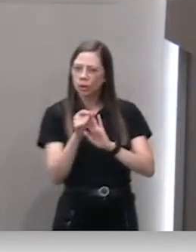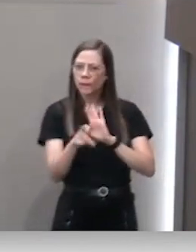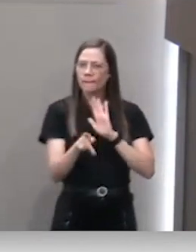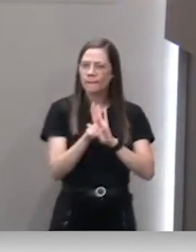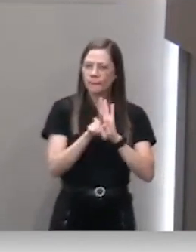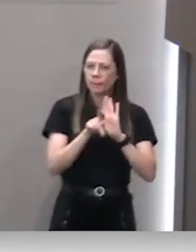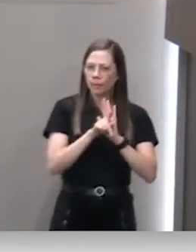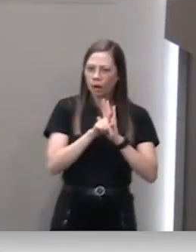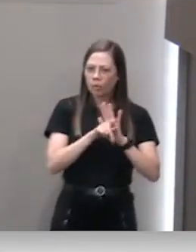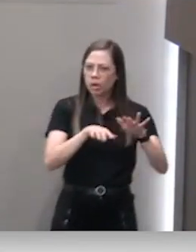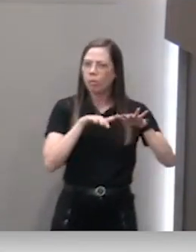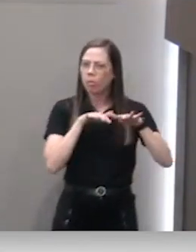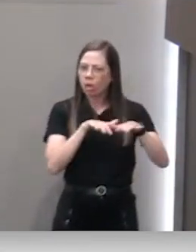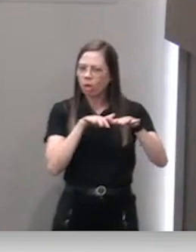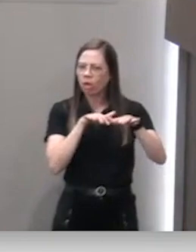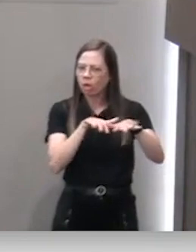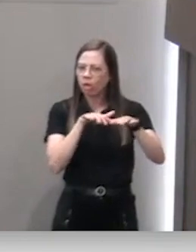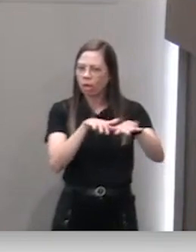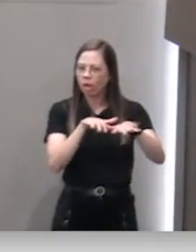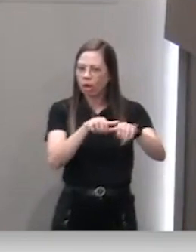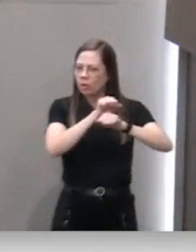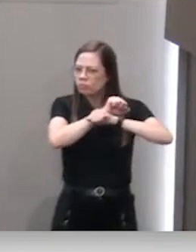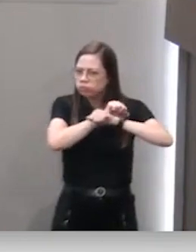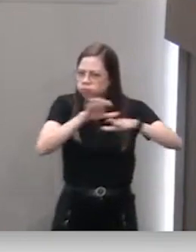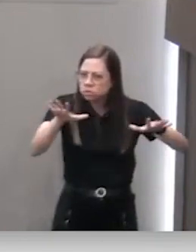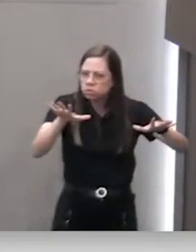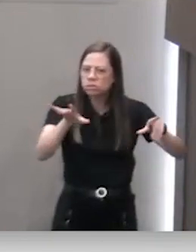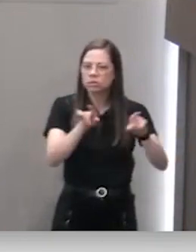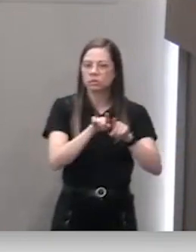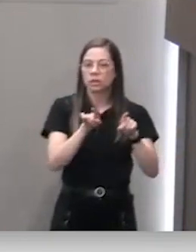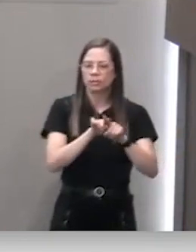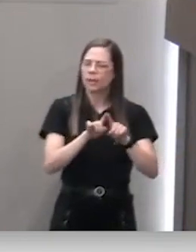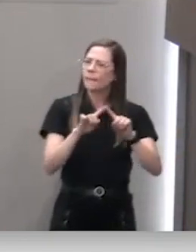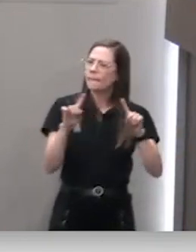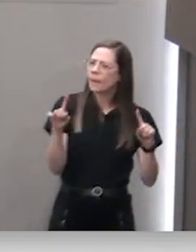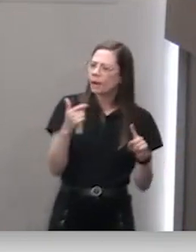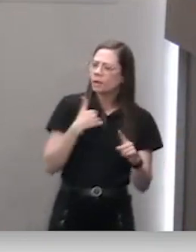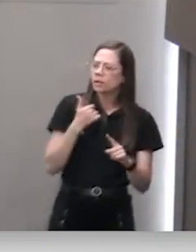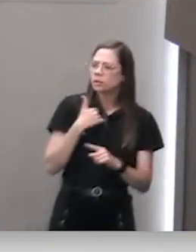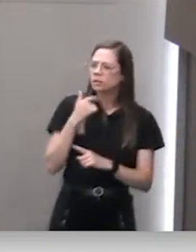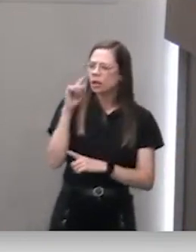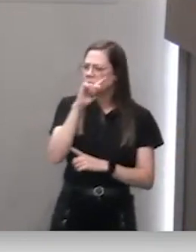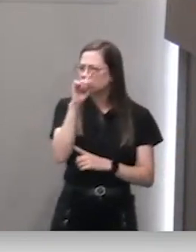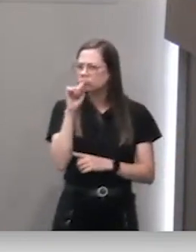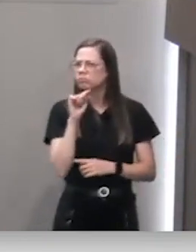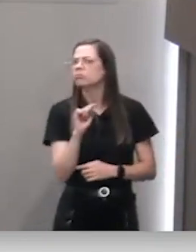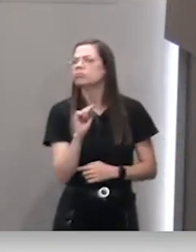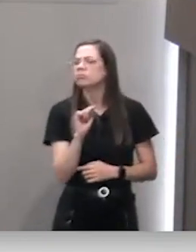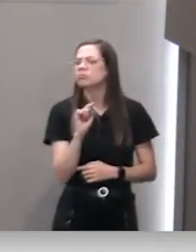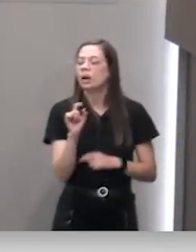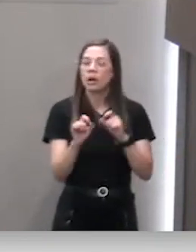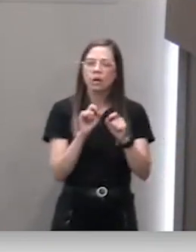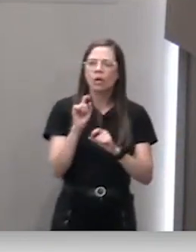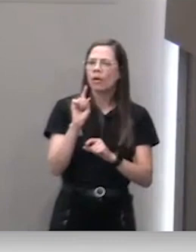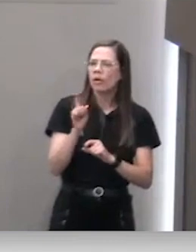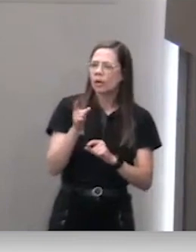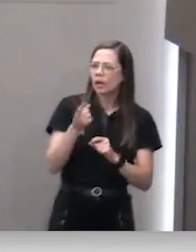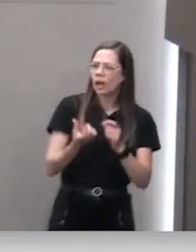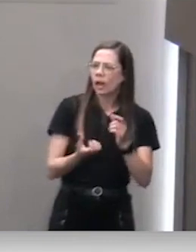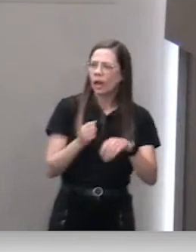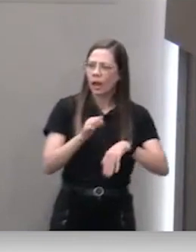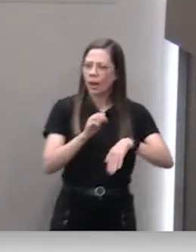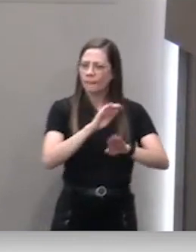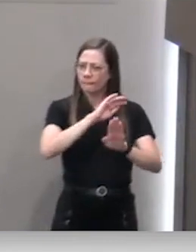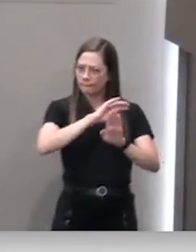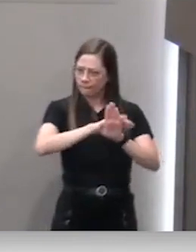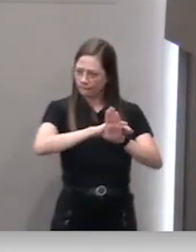está tendo, ela é gigantesca. Mas, afinal de contas, o que é a ideologia de gênero,